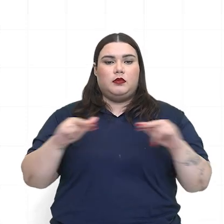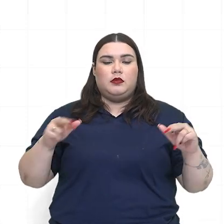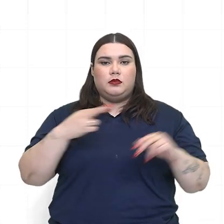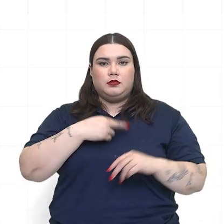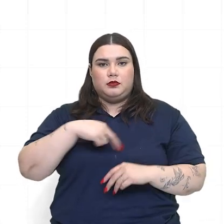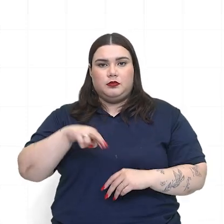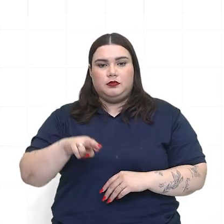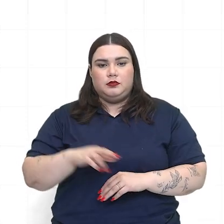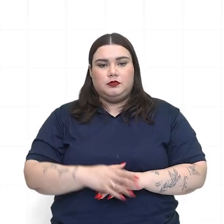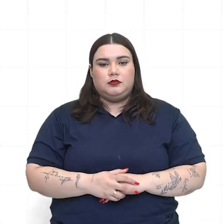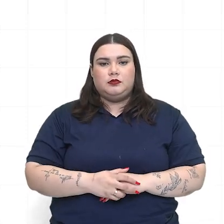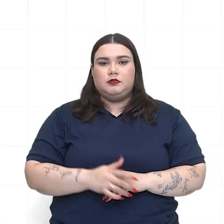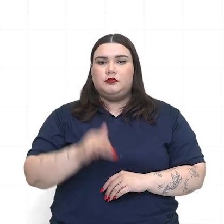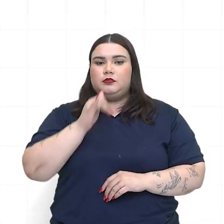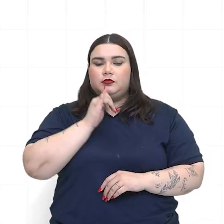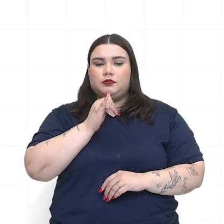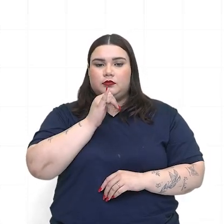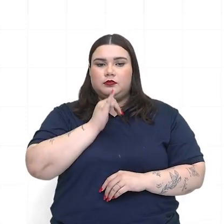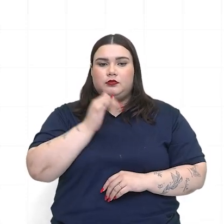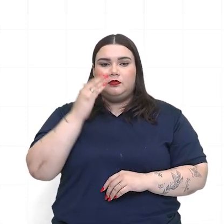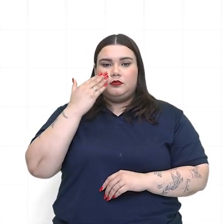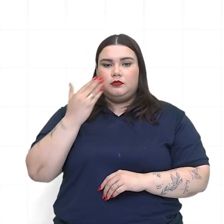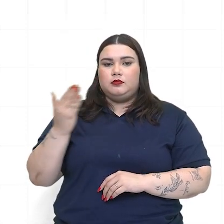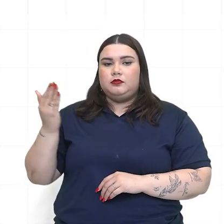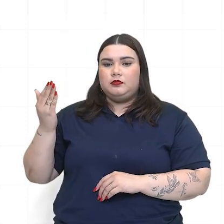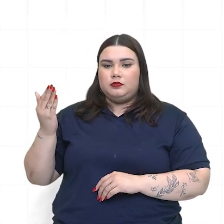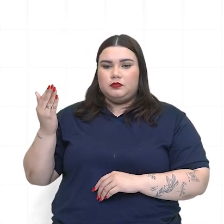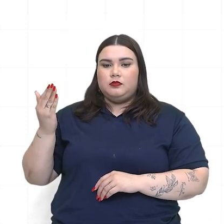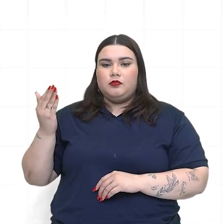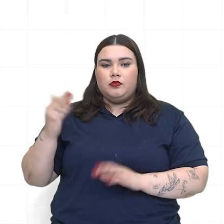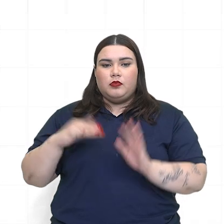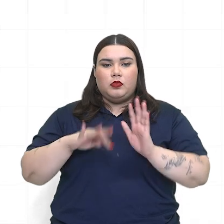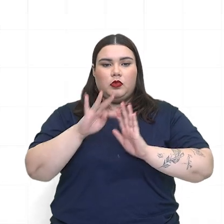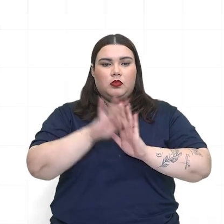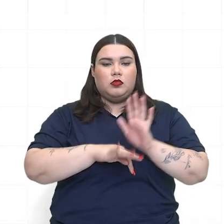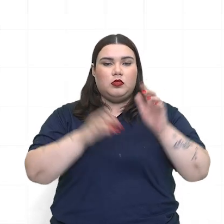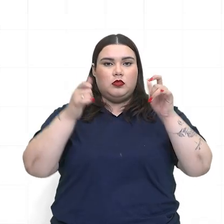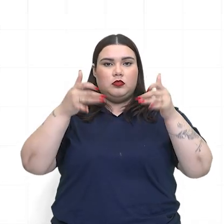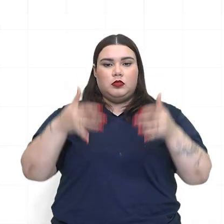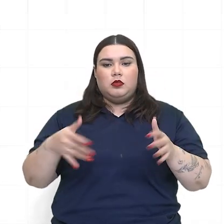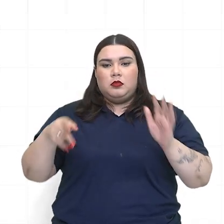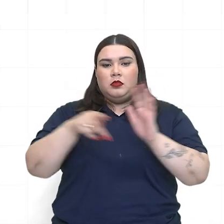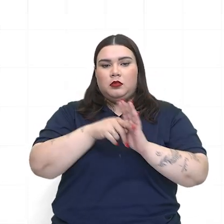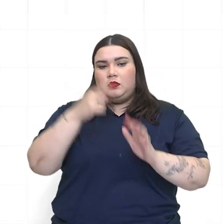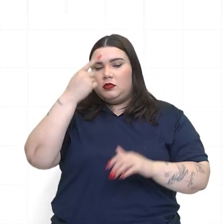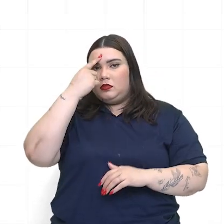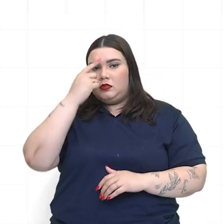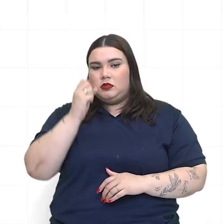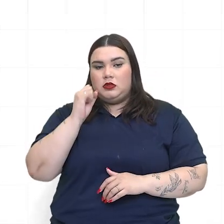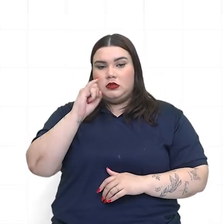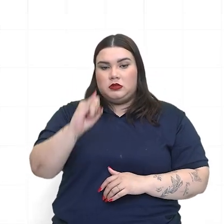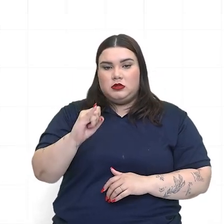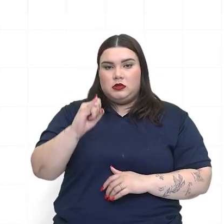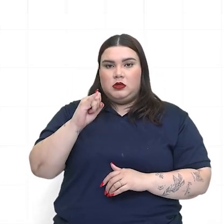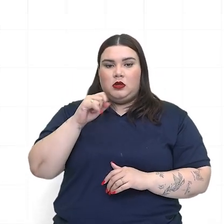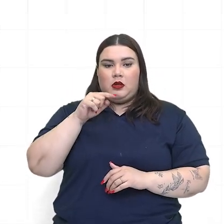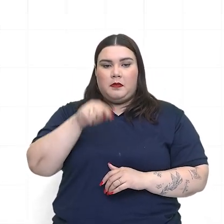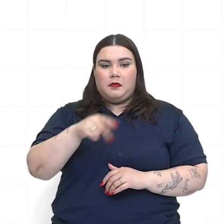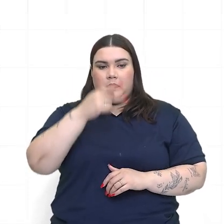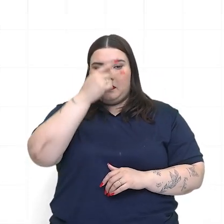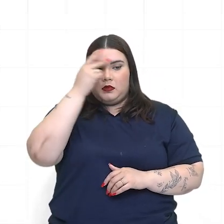religiões. Por exemplo, na próxima cartela vamos ver uma mensagem hinduísta. Não faças aos